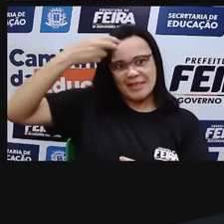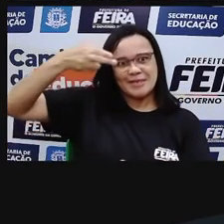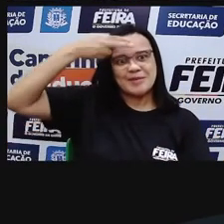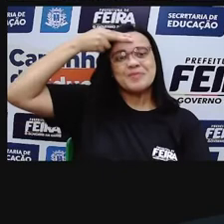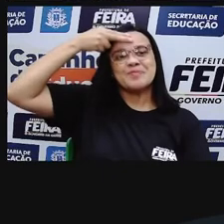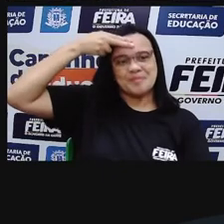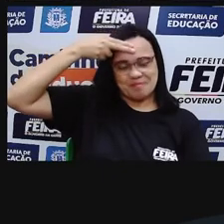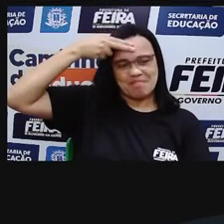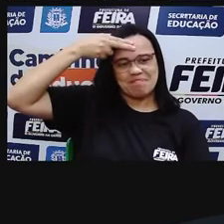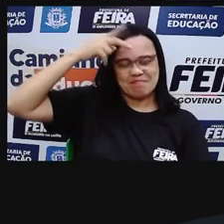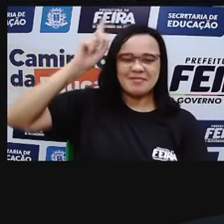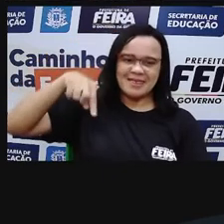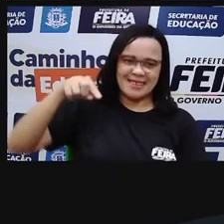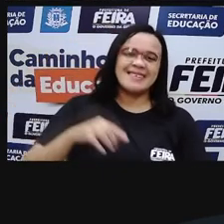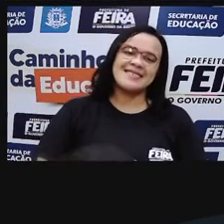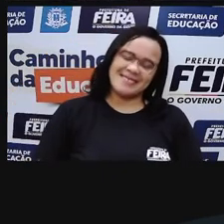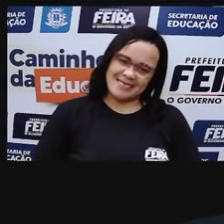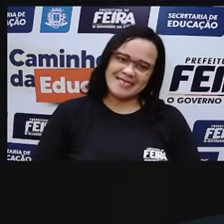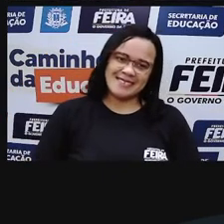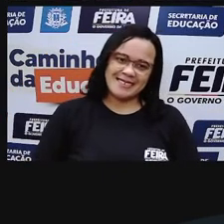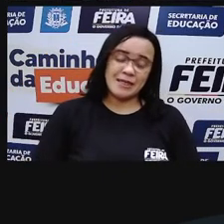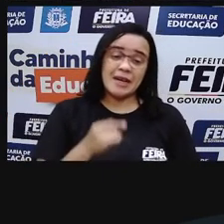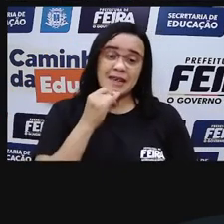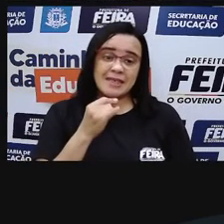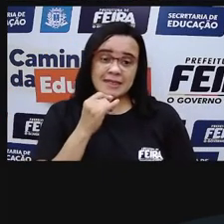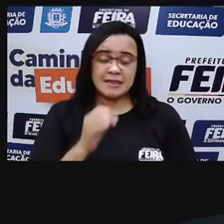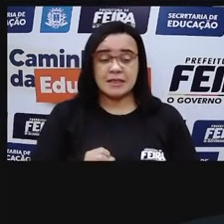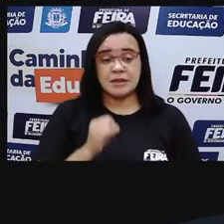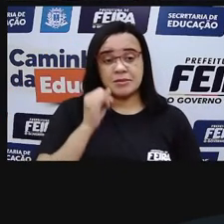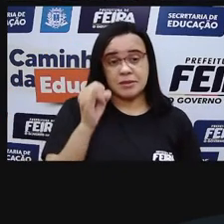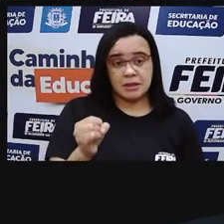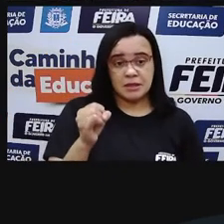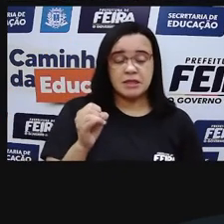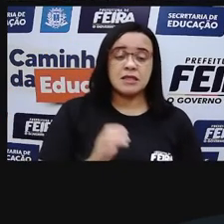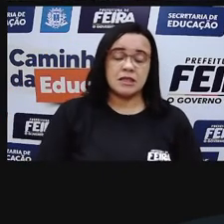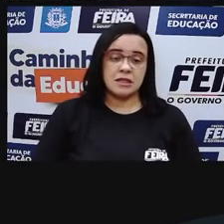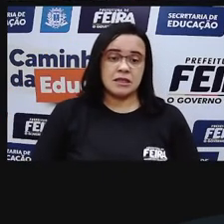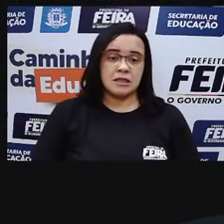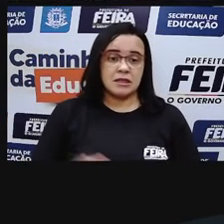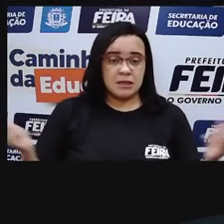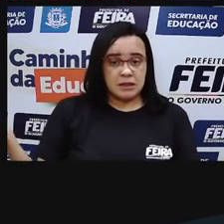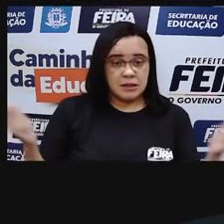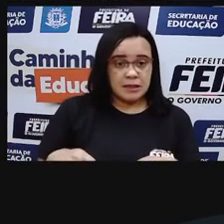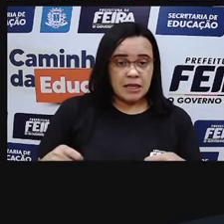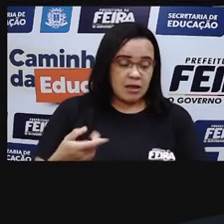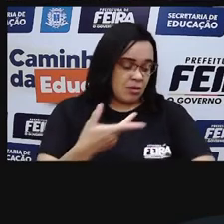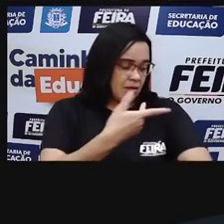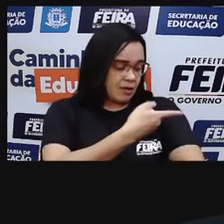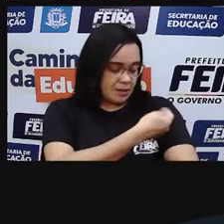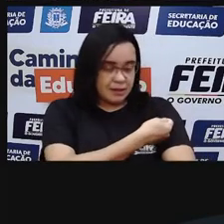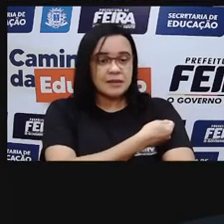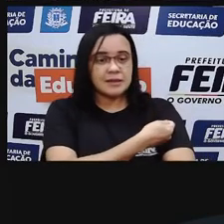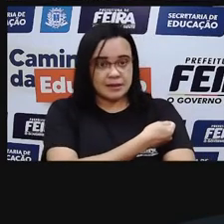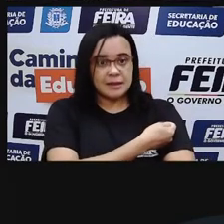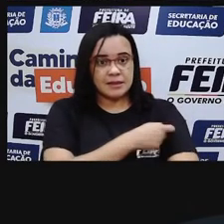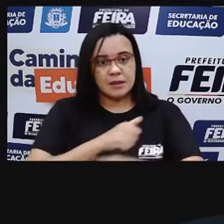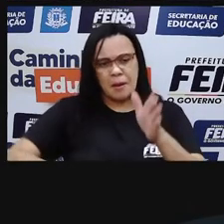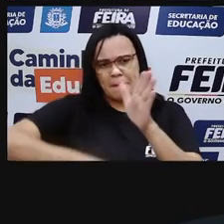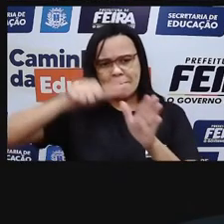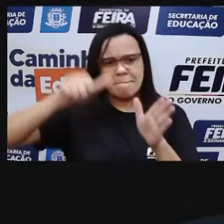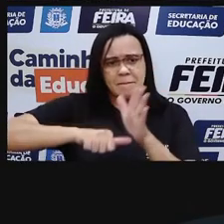Por quê? Porque, por exemplo, se eu consigo, né, se eu tomo uma vacina no primeiro